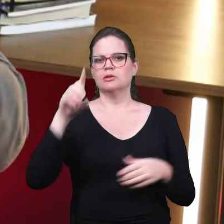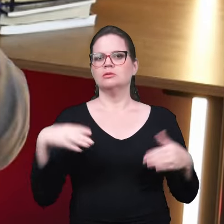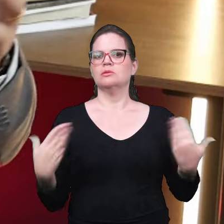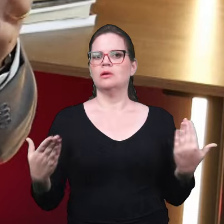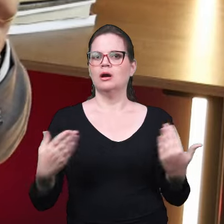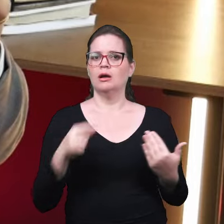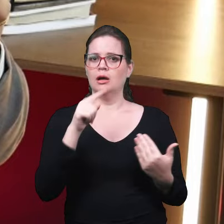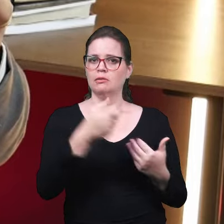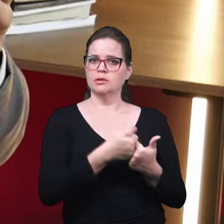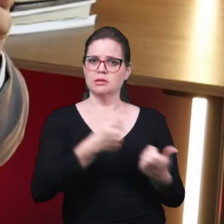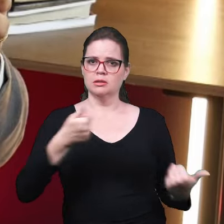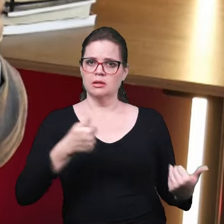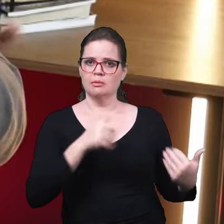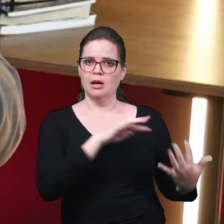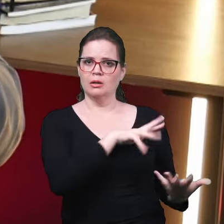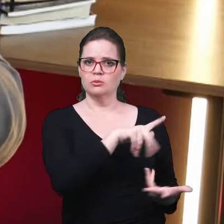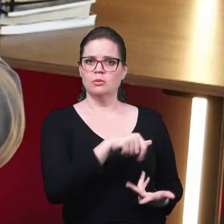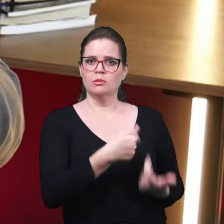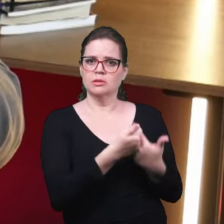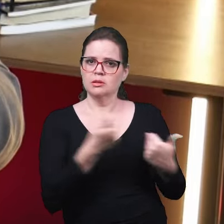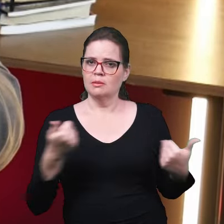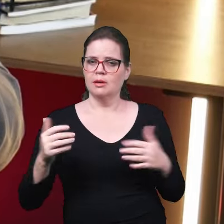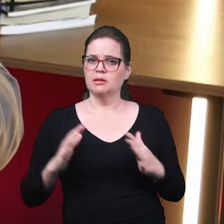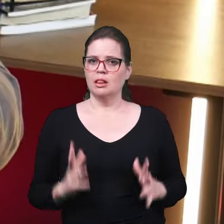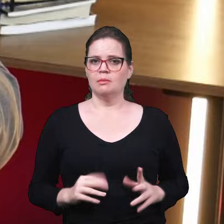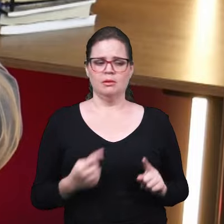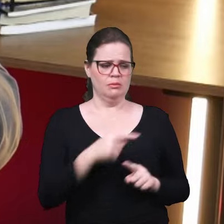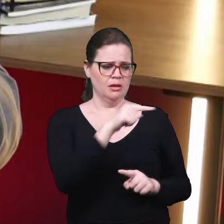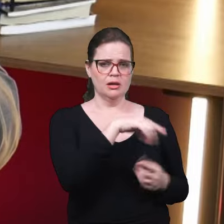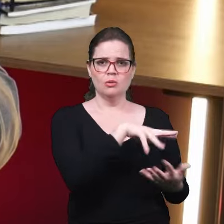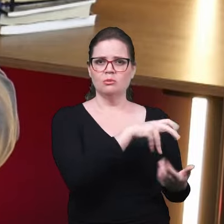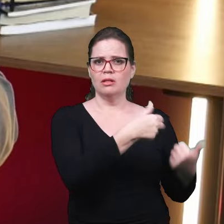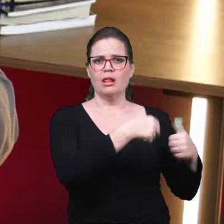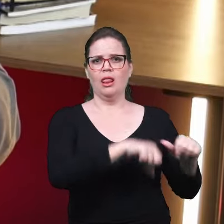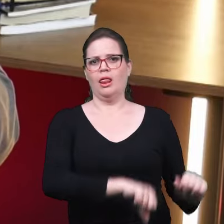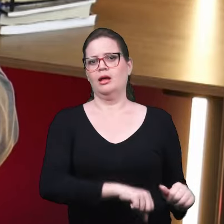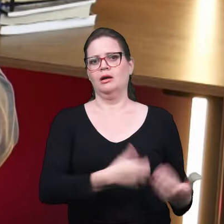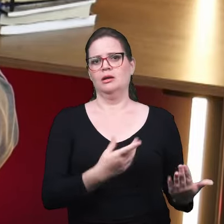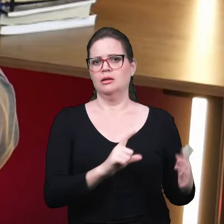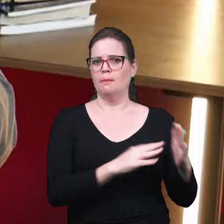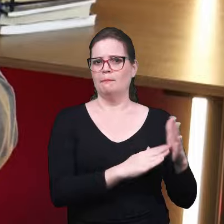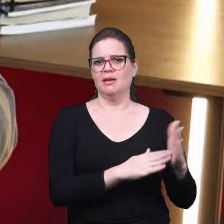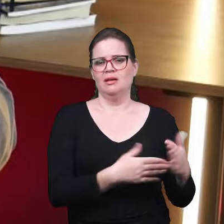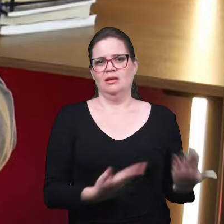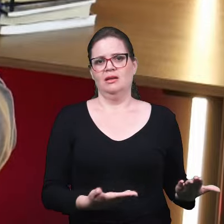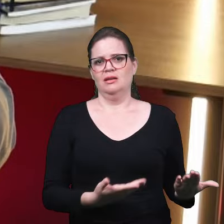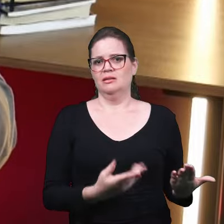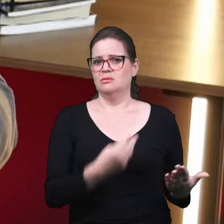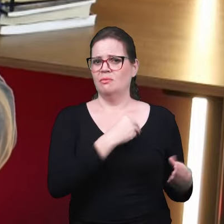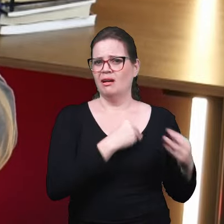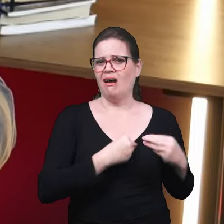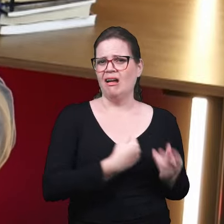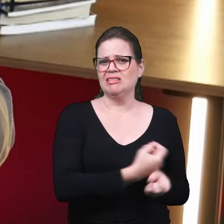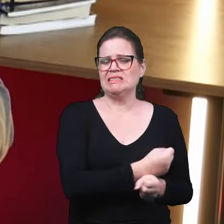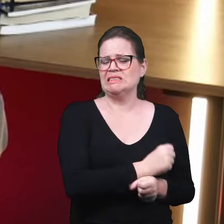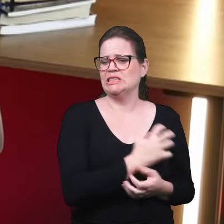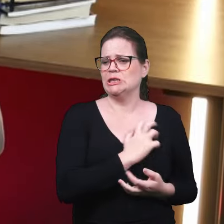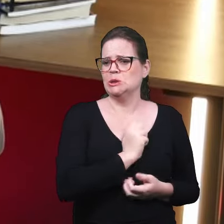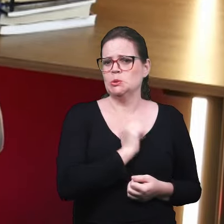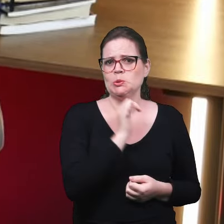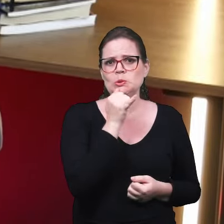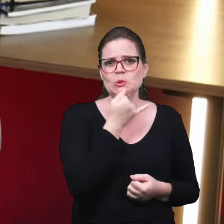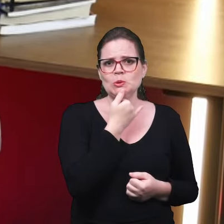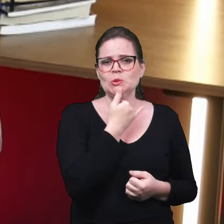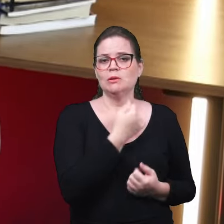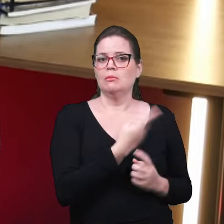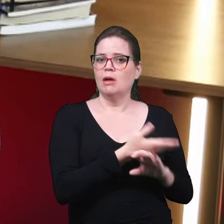te desvincular desse mundo, porque esse mundo ele perece, ele é limitado, a escravidão, a dor, a tristeza,